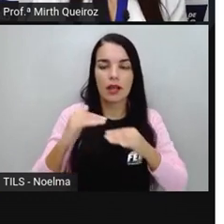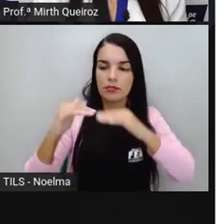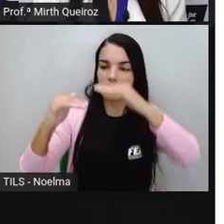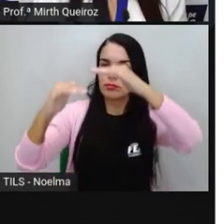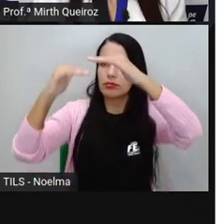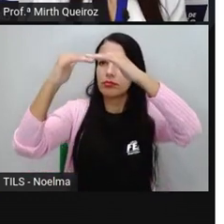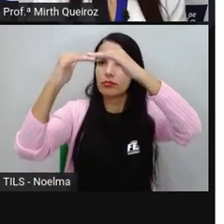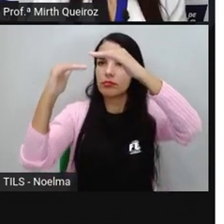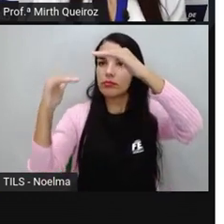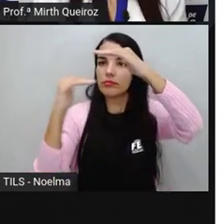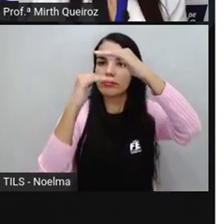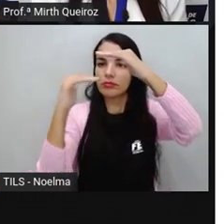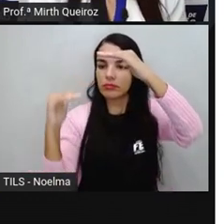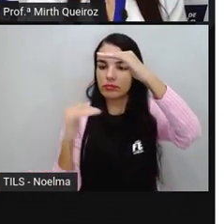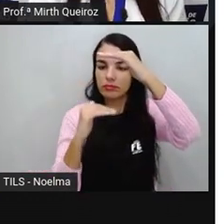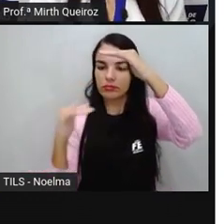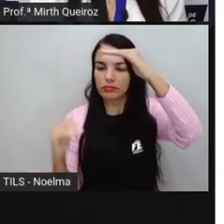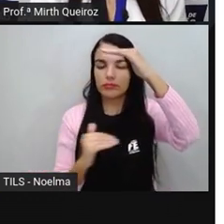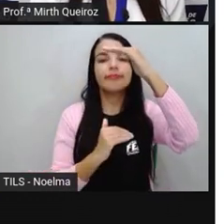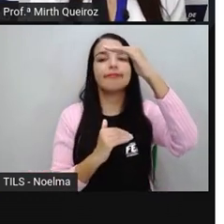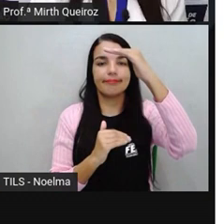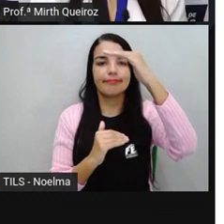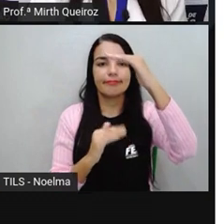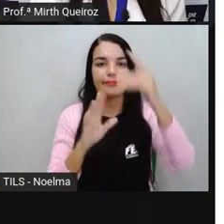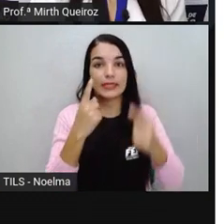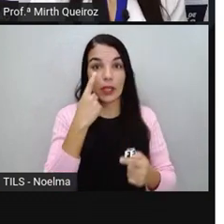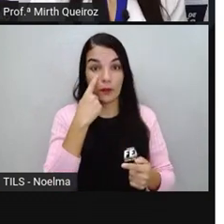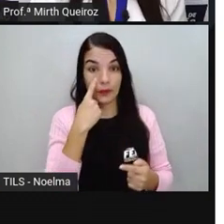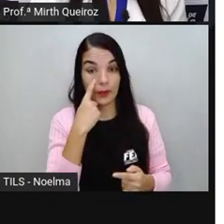aí dos seres vivos. De que forma? Nós temos aqui